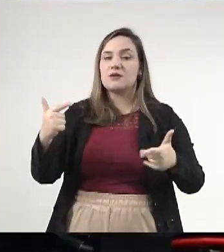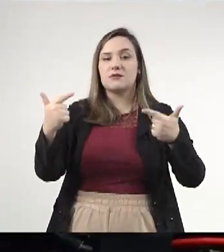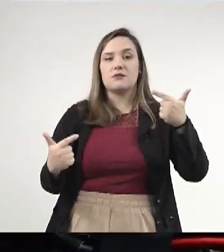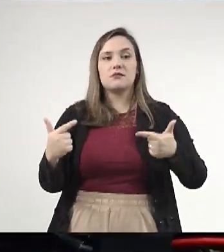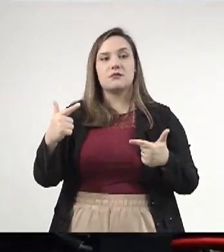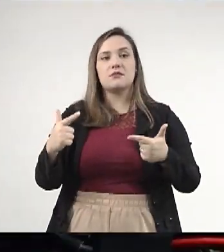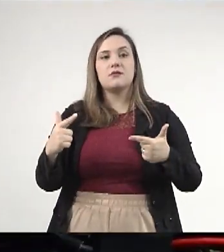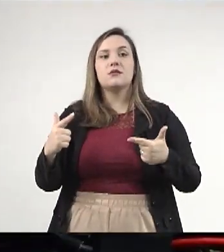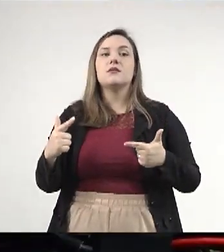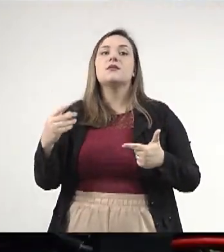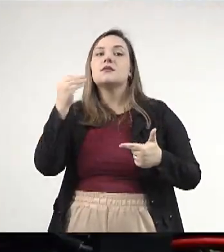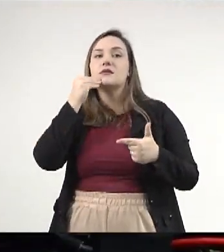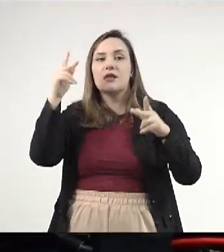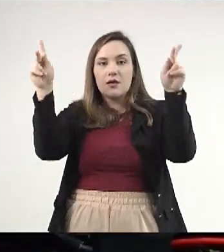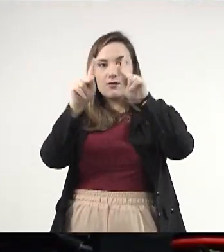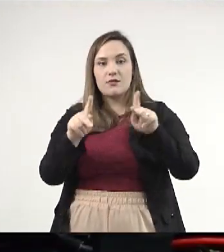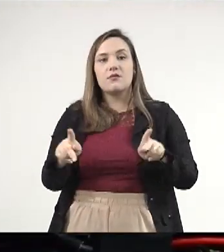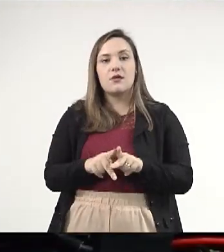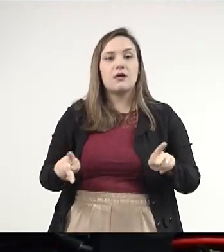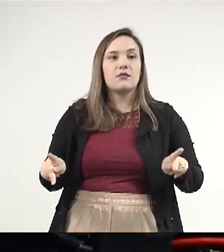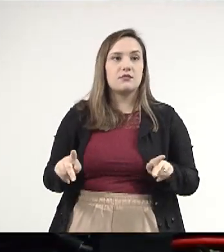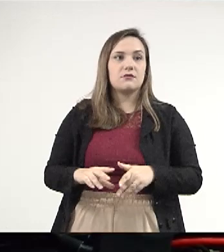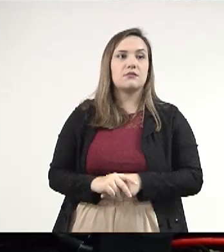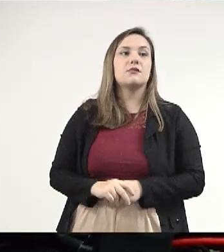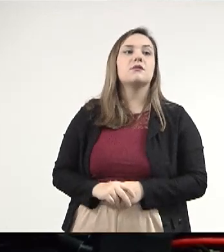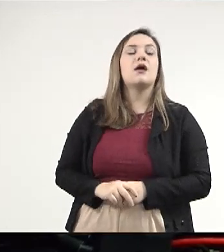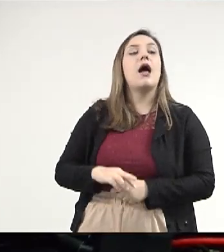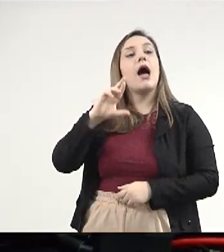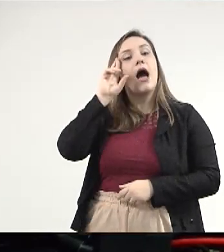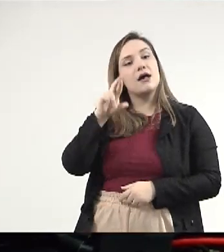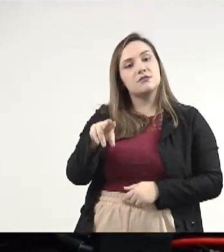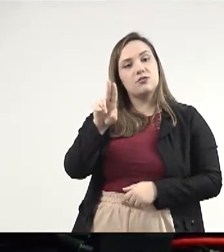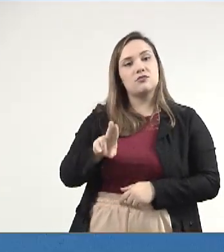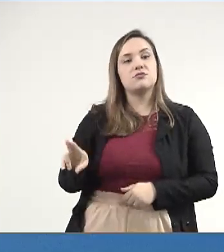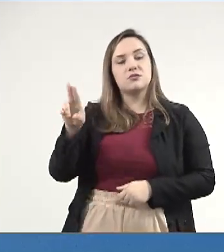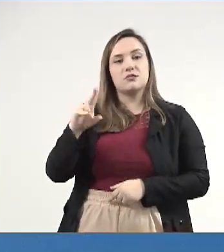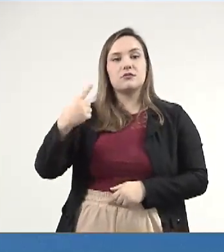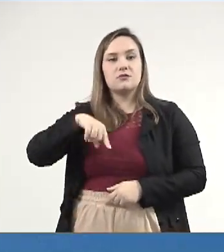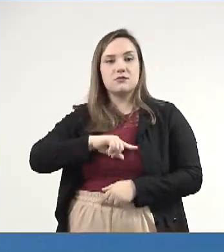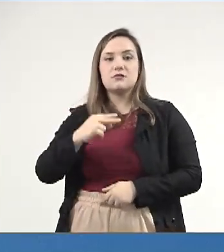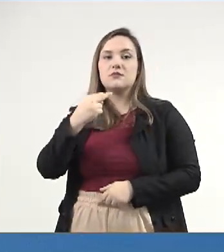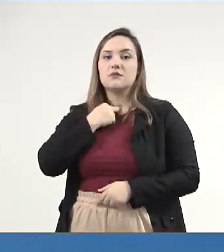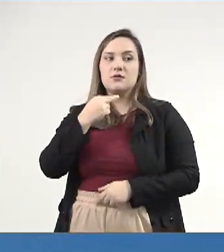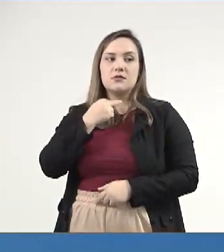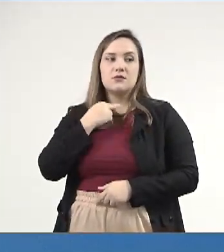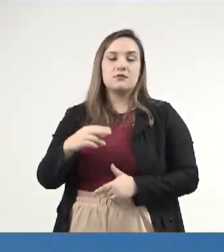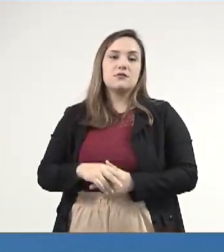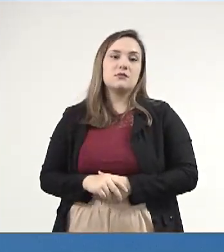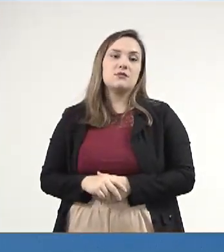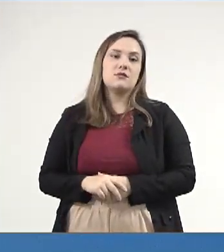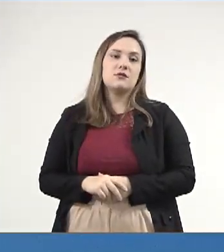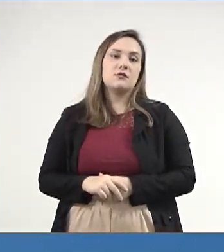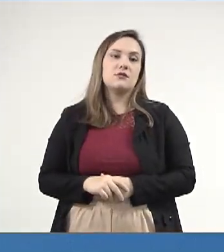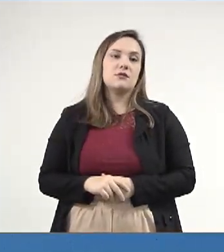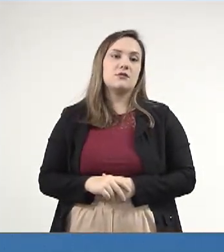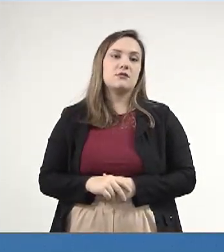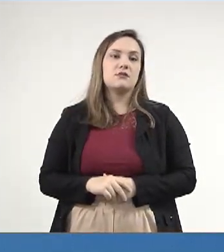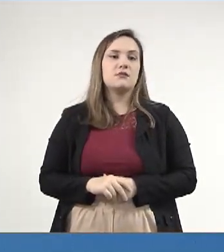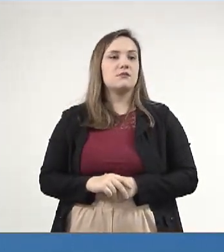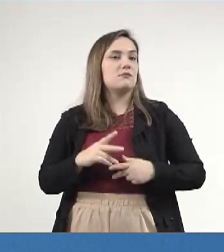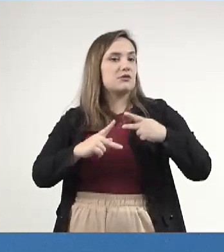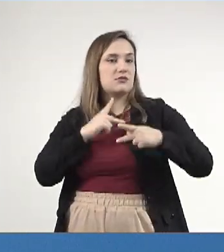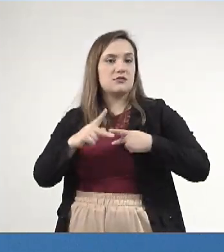criar caminhos de pacificação e ter racionalidade. Nós não podemos olhar para isso de maneira